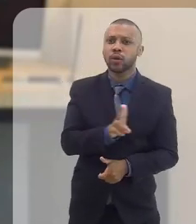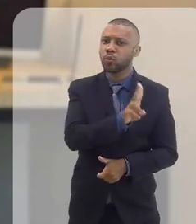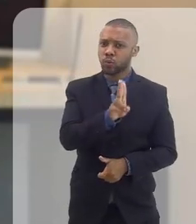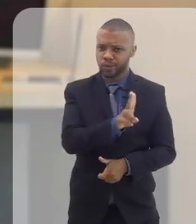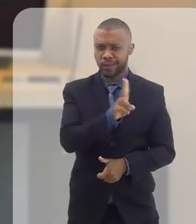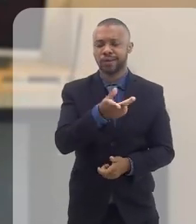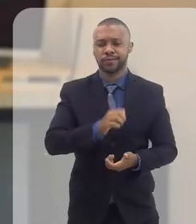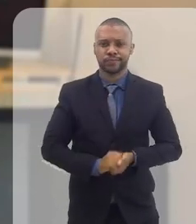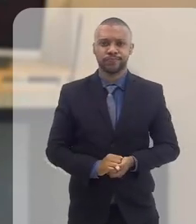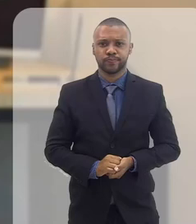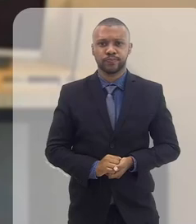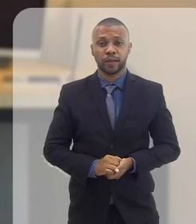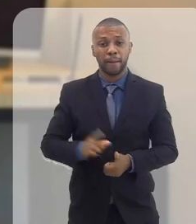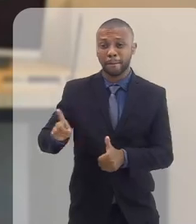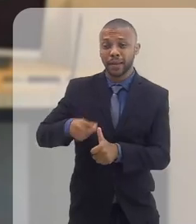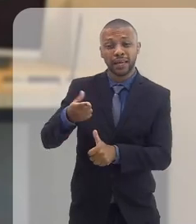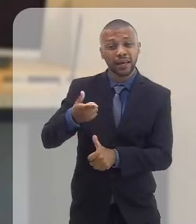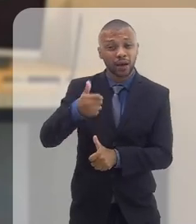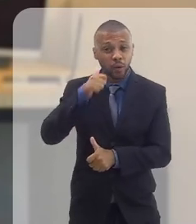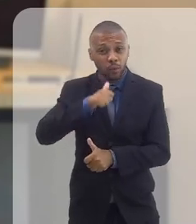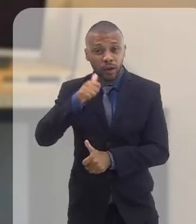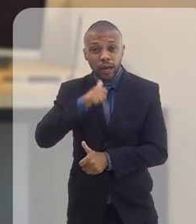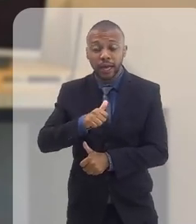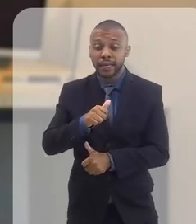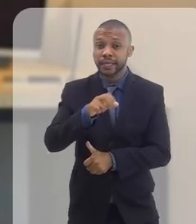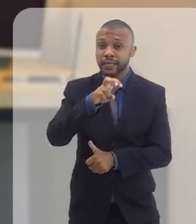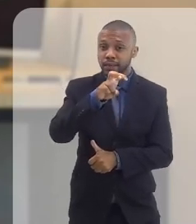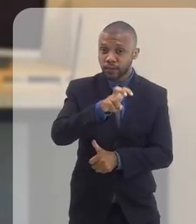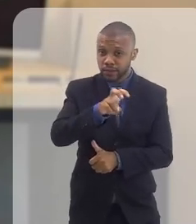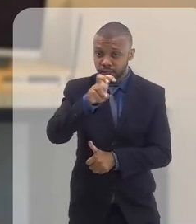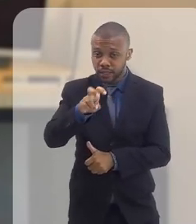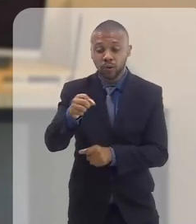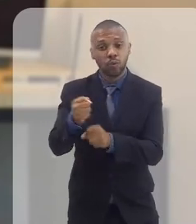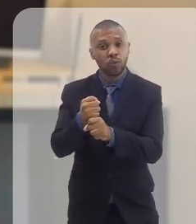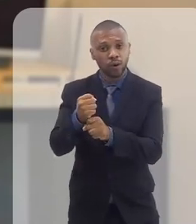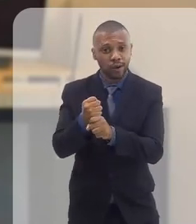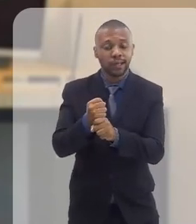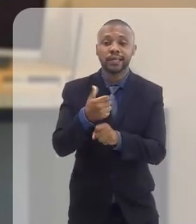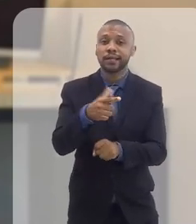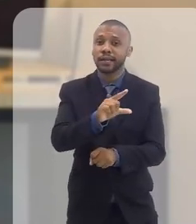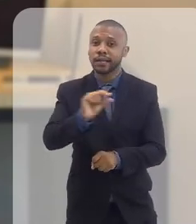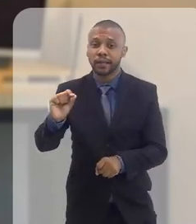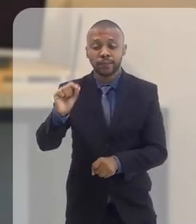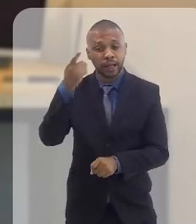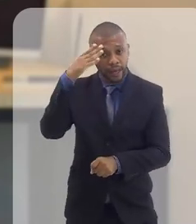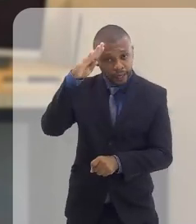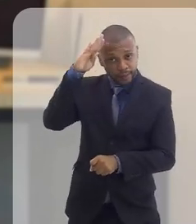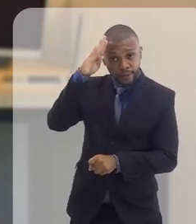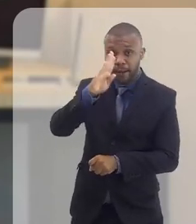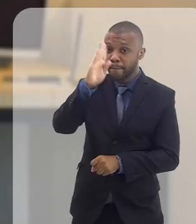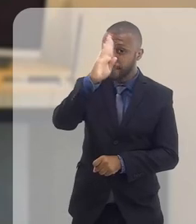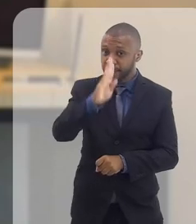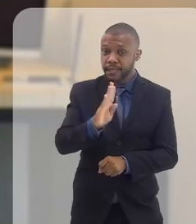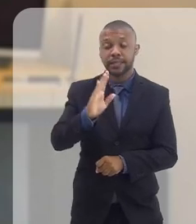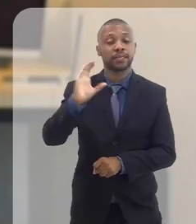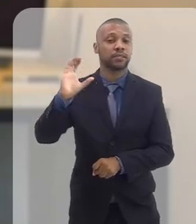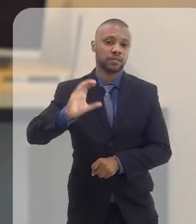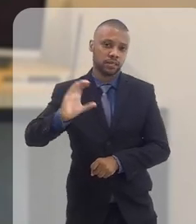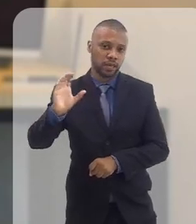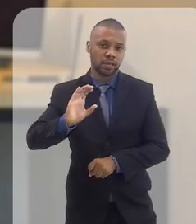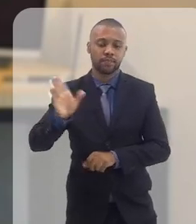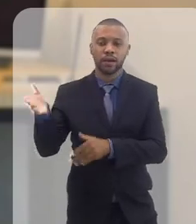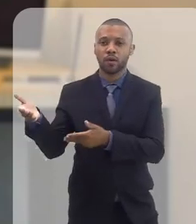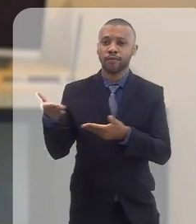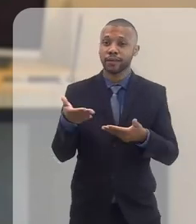masculino. Primeira mulher em 105 anos a ser eleita para a presidência da Academia Brasileira de